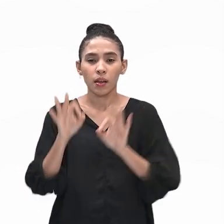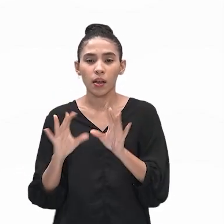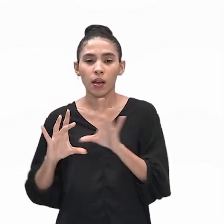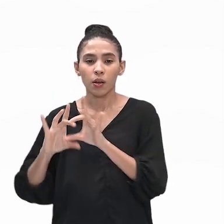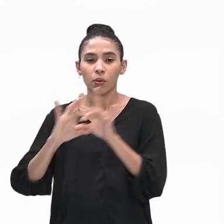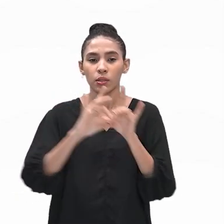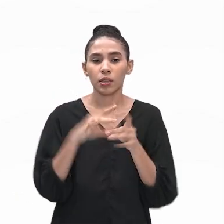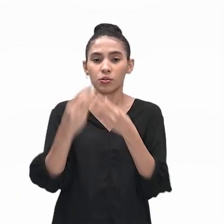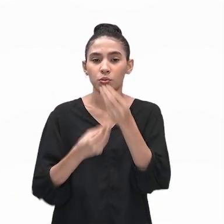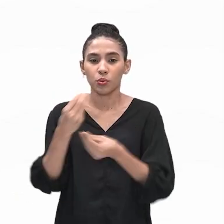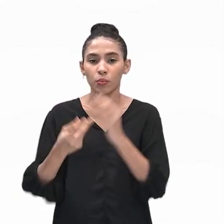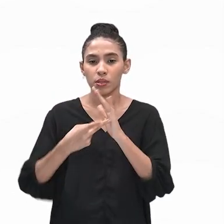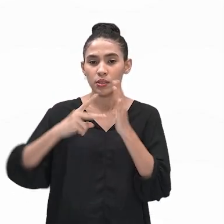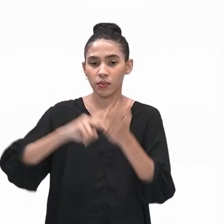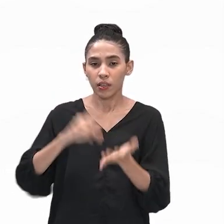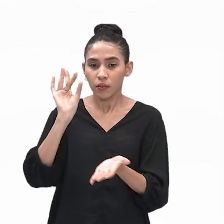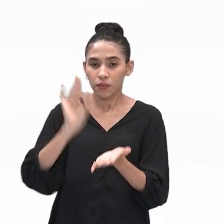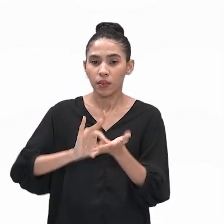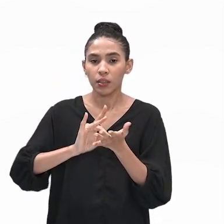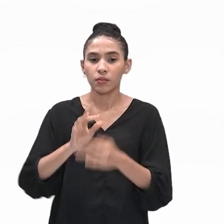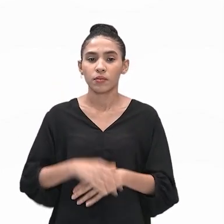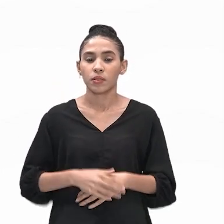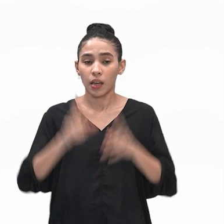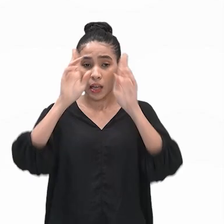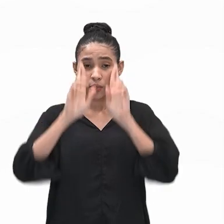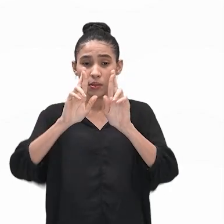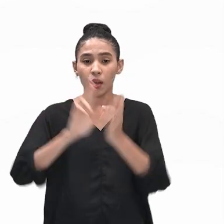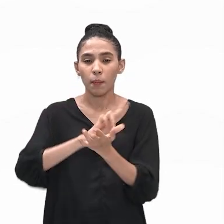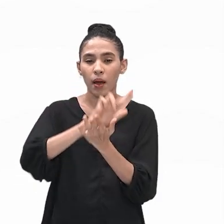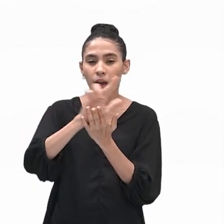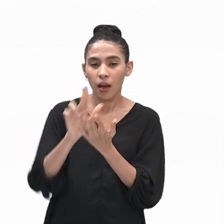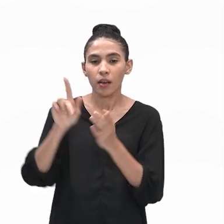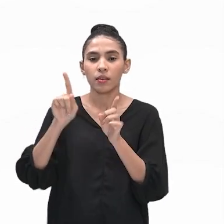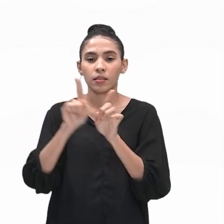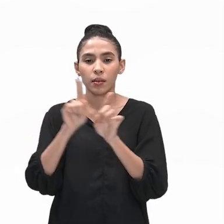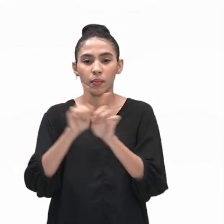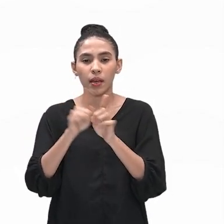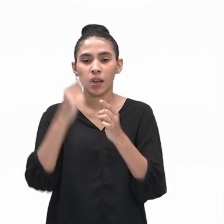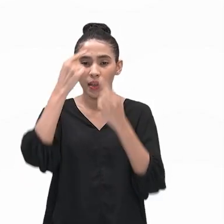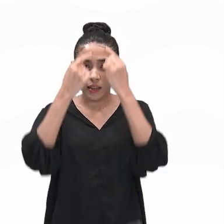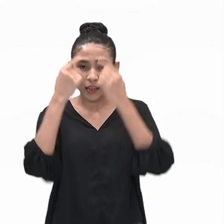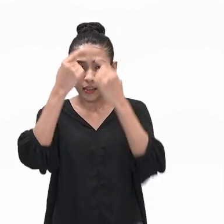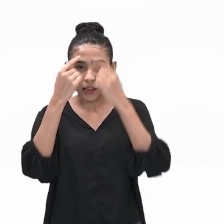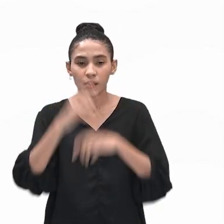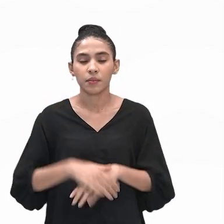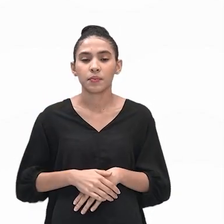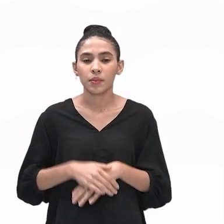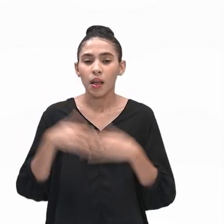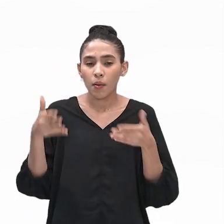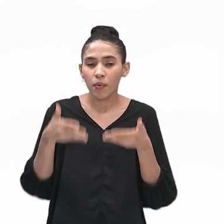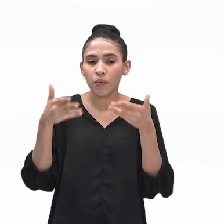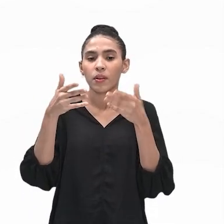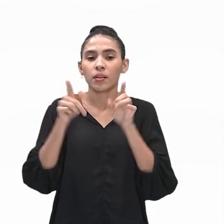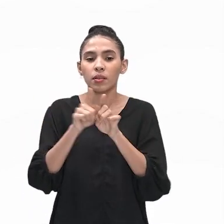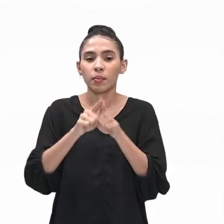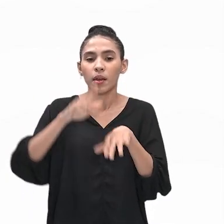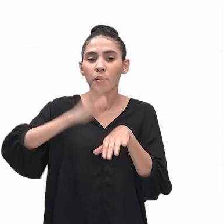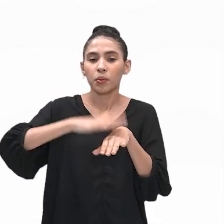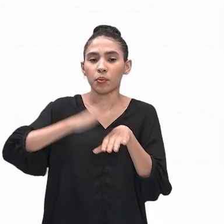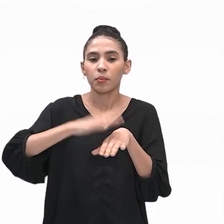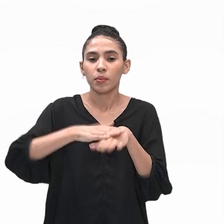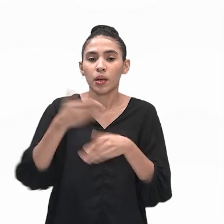para atribuir significados reais, respeitando as diversidades e pluralidades de ideias, promovendo